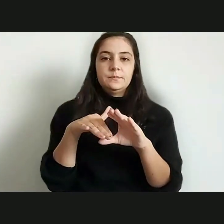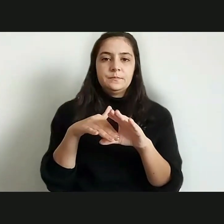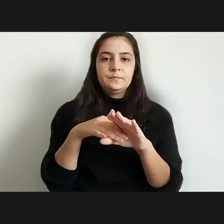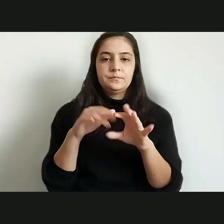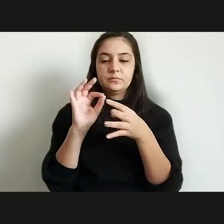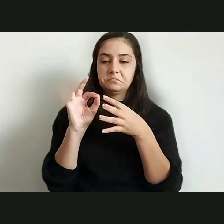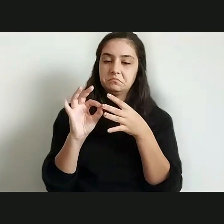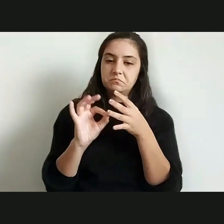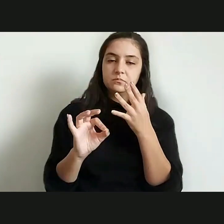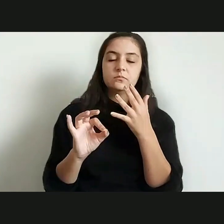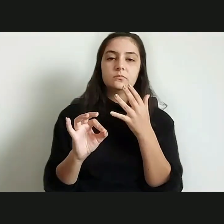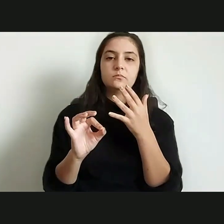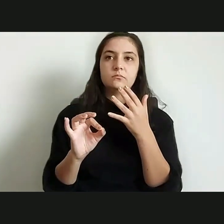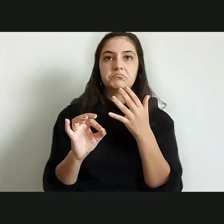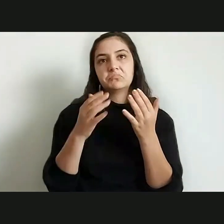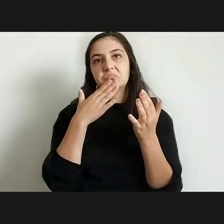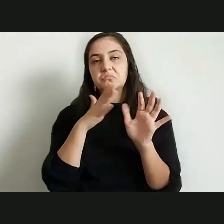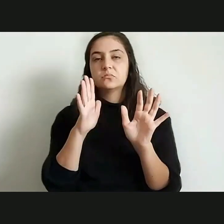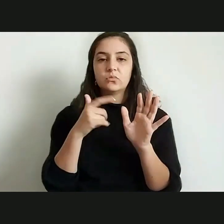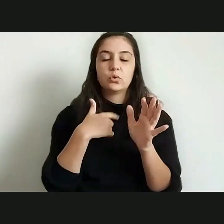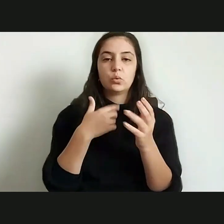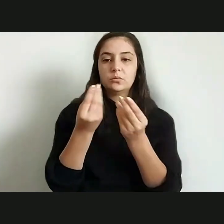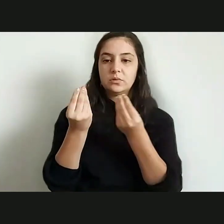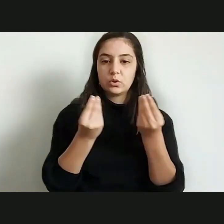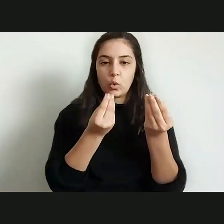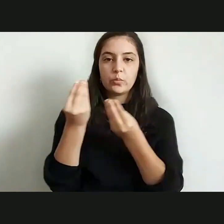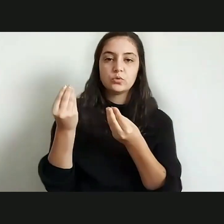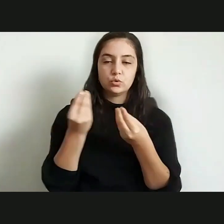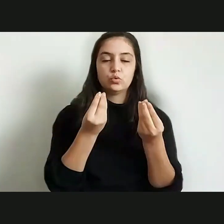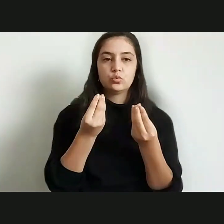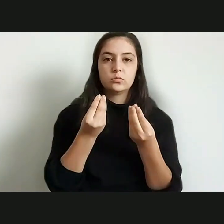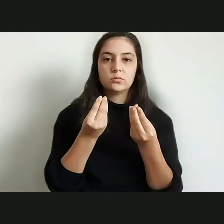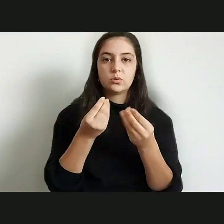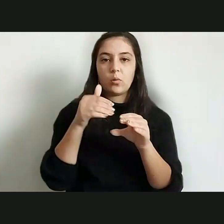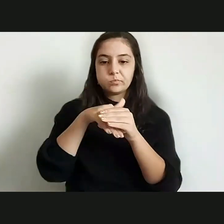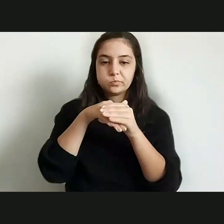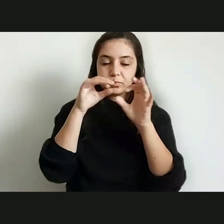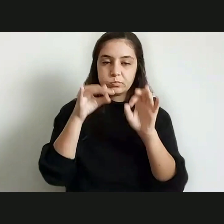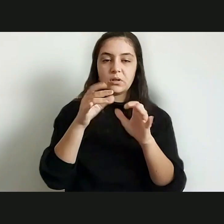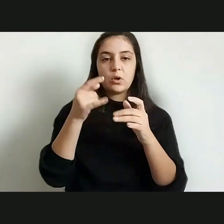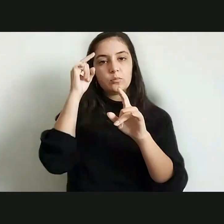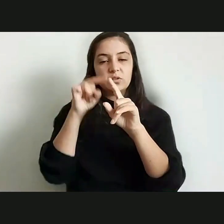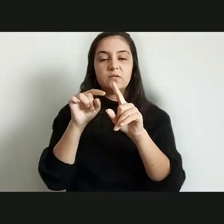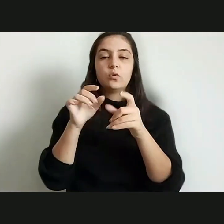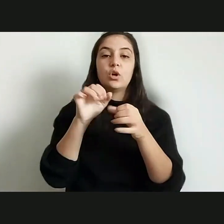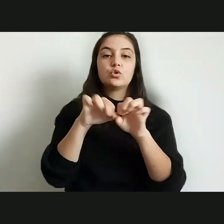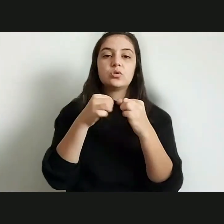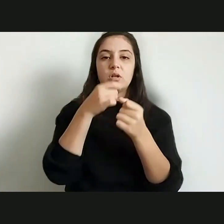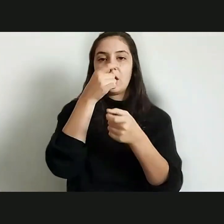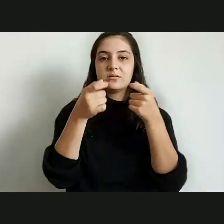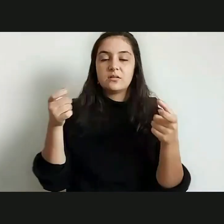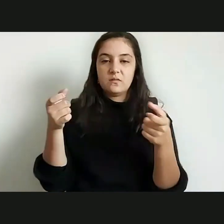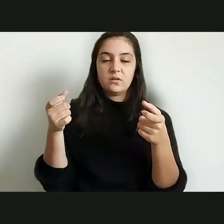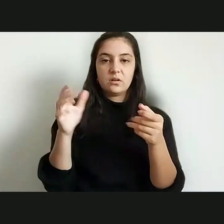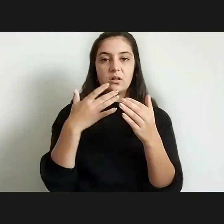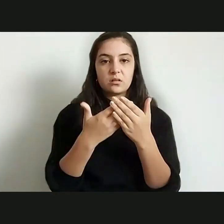propriedade, enfim, com conteúdo, com substância, e para que essa sociedade civil seja capaz, inclusive até de dar